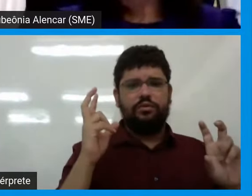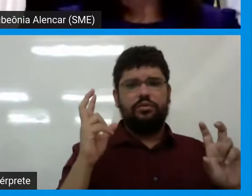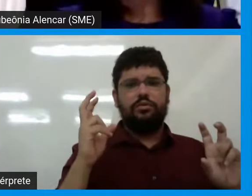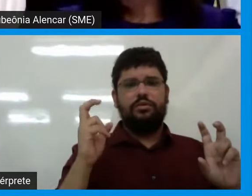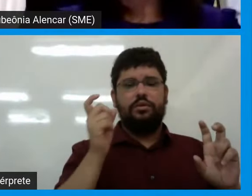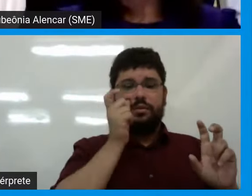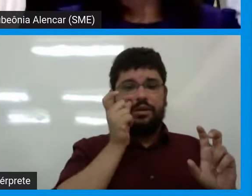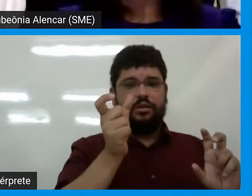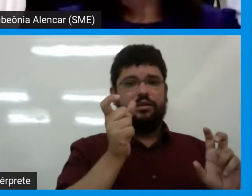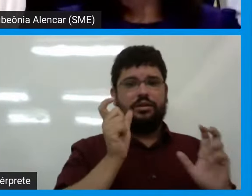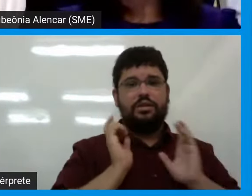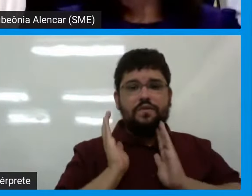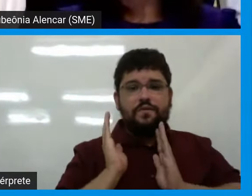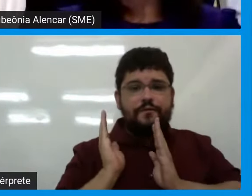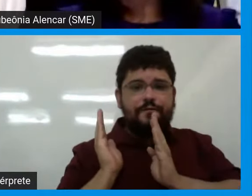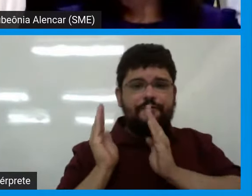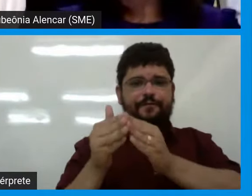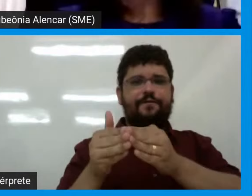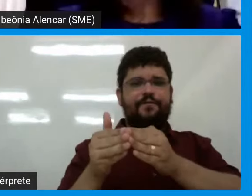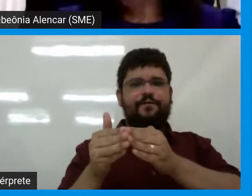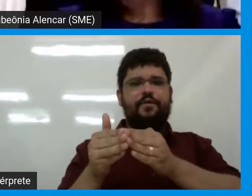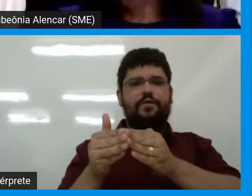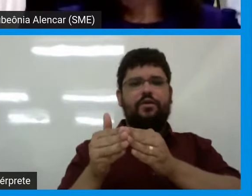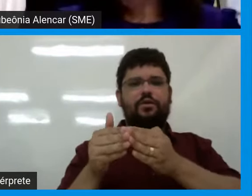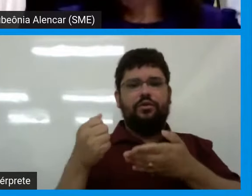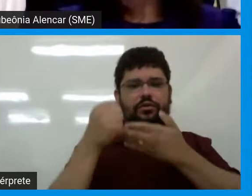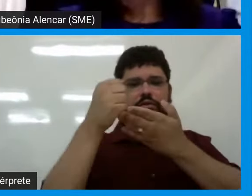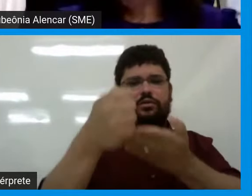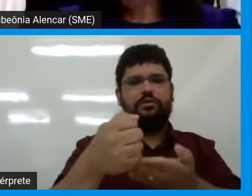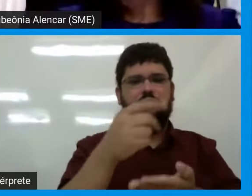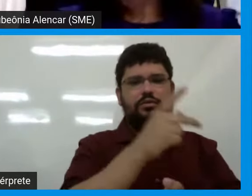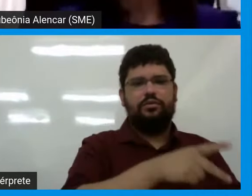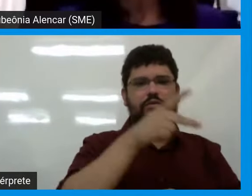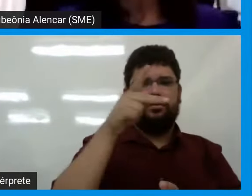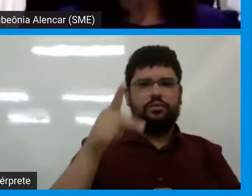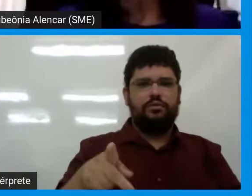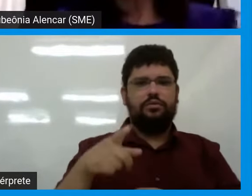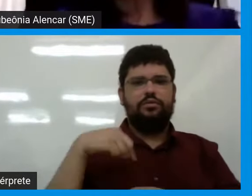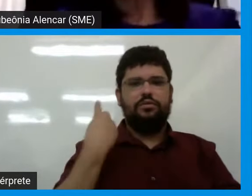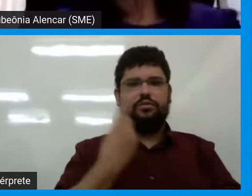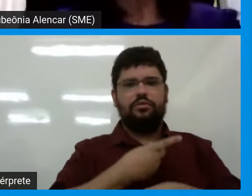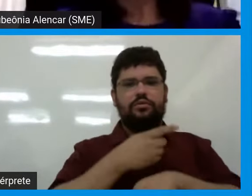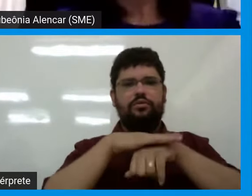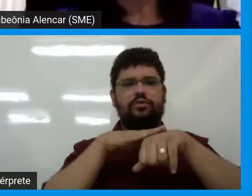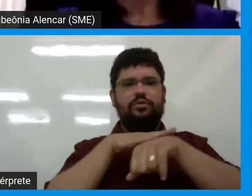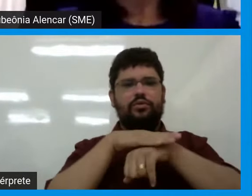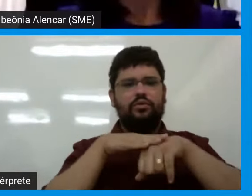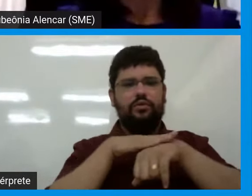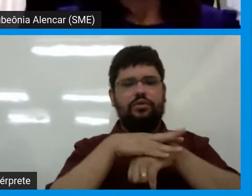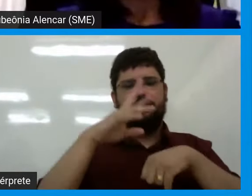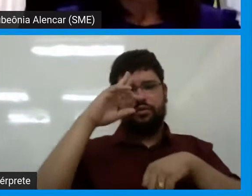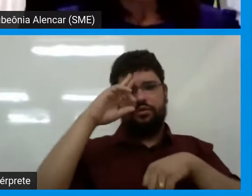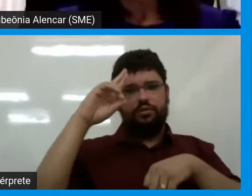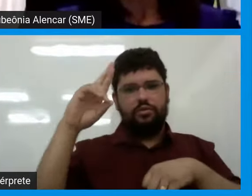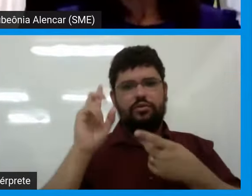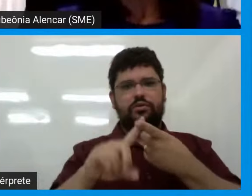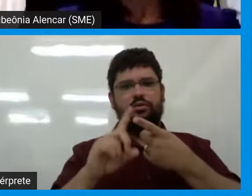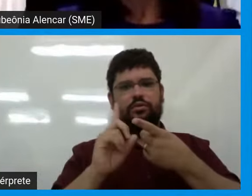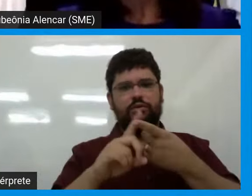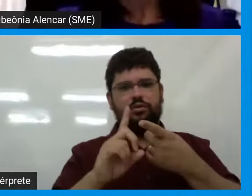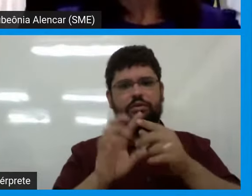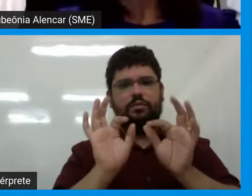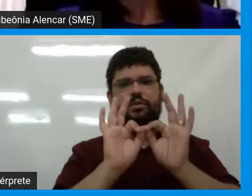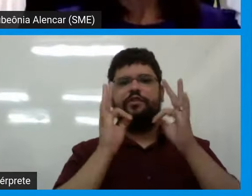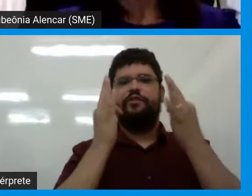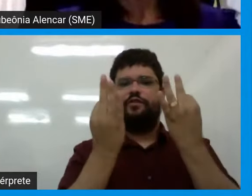esse enfoque, né? Procuramos acolher do gestor à família, né? Teremos atividades esta semana